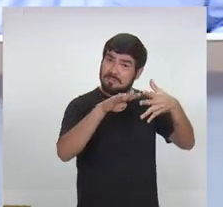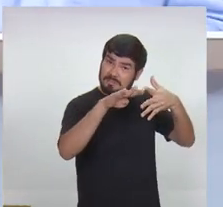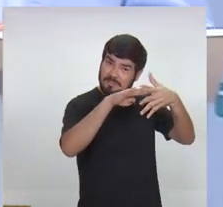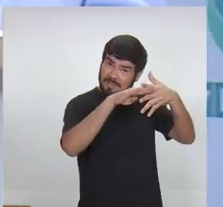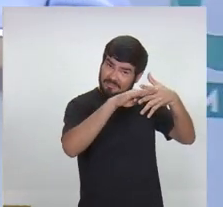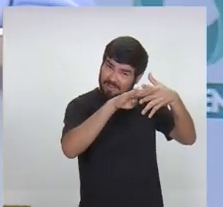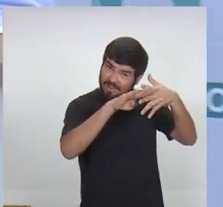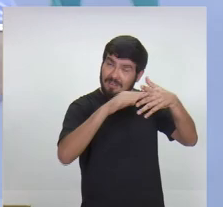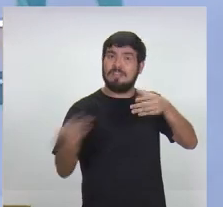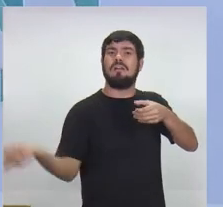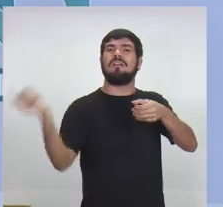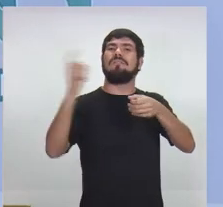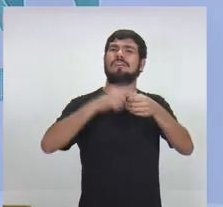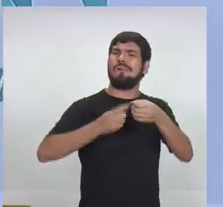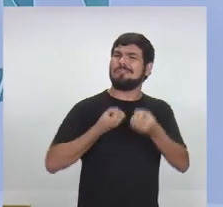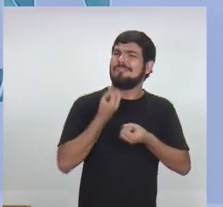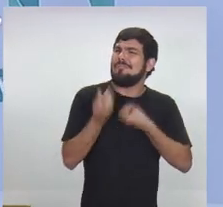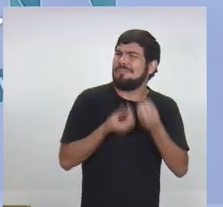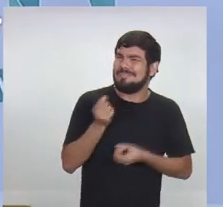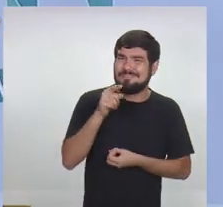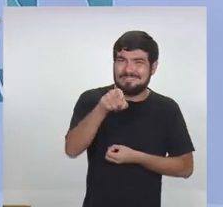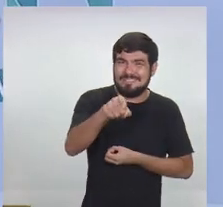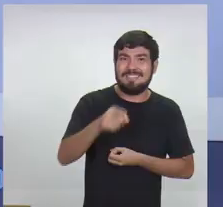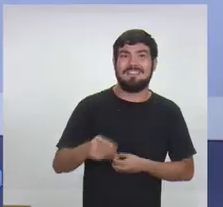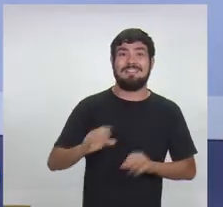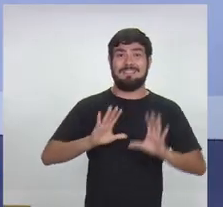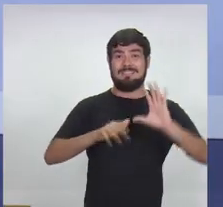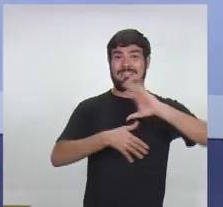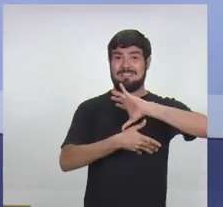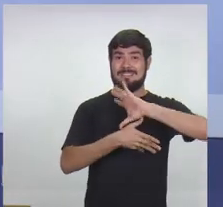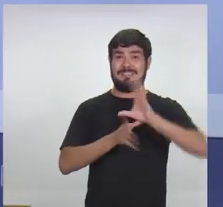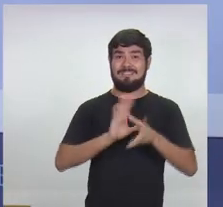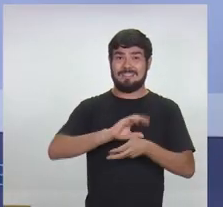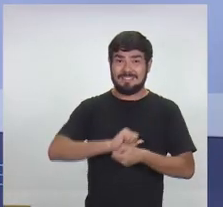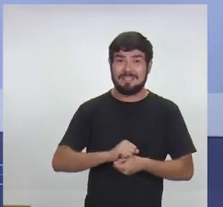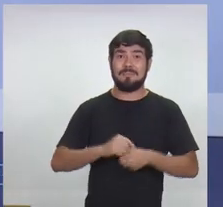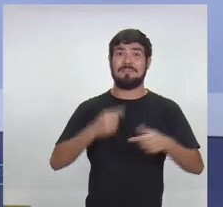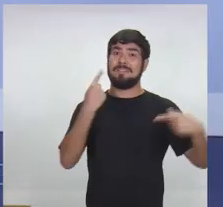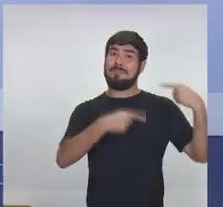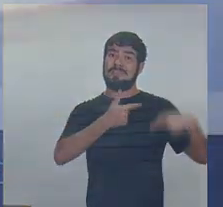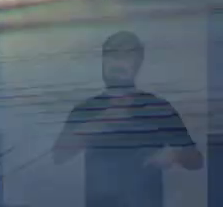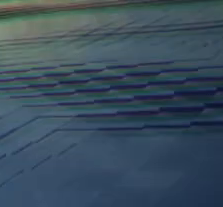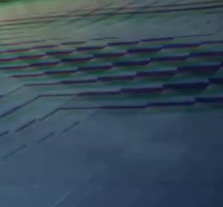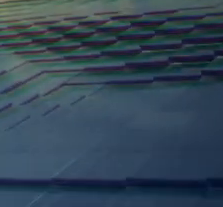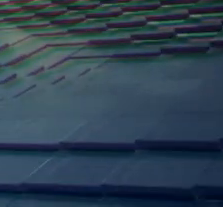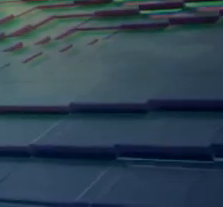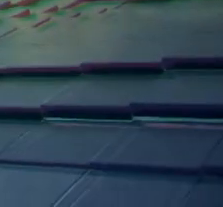muito mais informações pra você também tempo o debate 2018